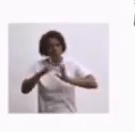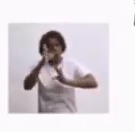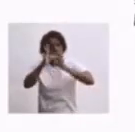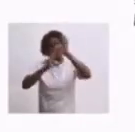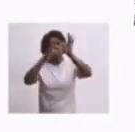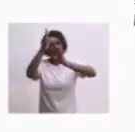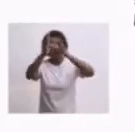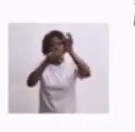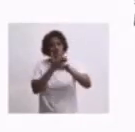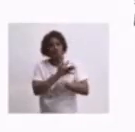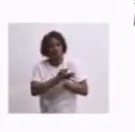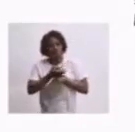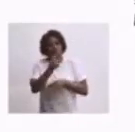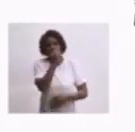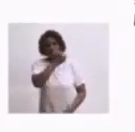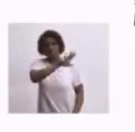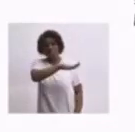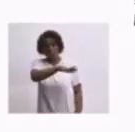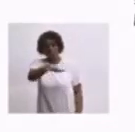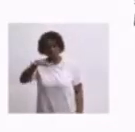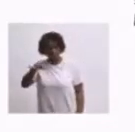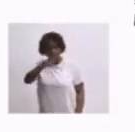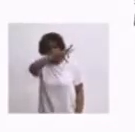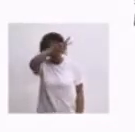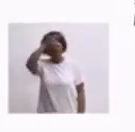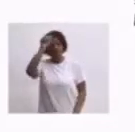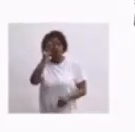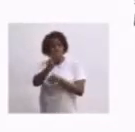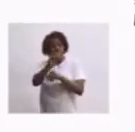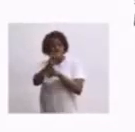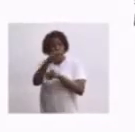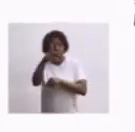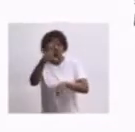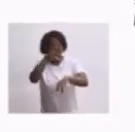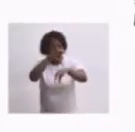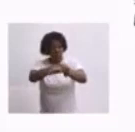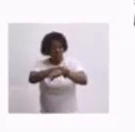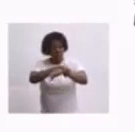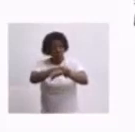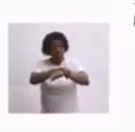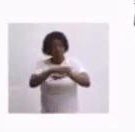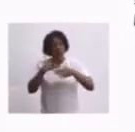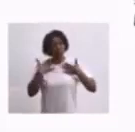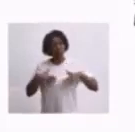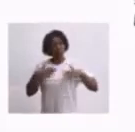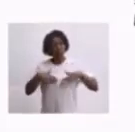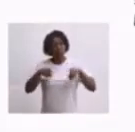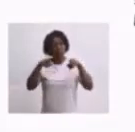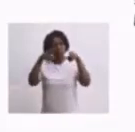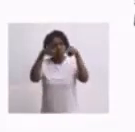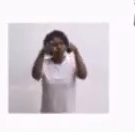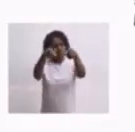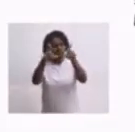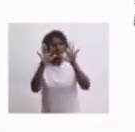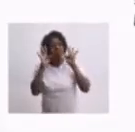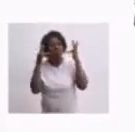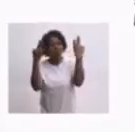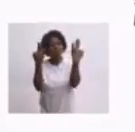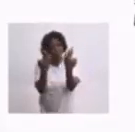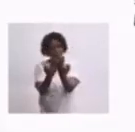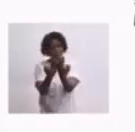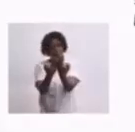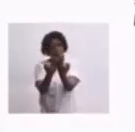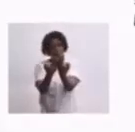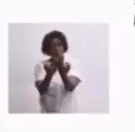boa gestão, tecnologia e controle da sociedade, a Prefeitura vai cuidar da sua segurança, para dar tranquilidade para